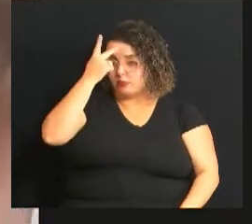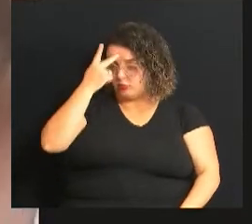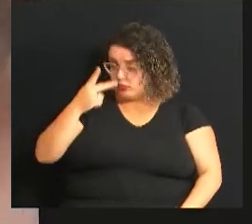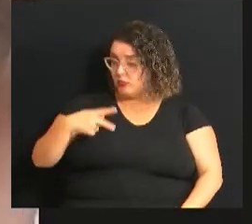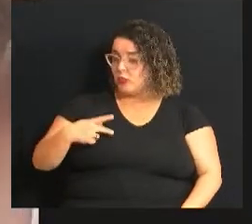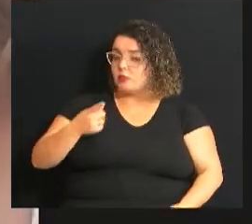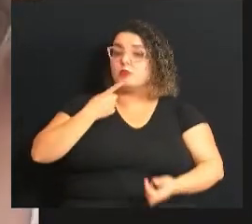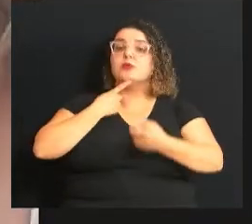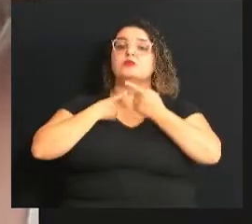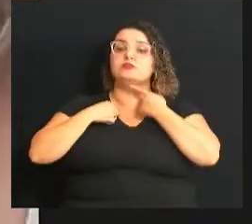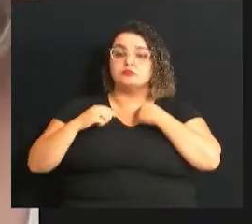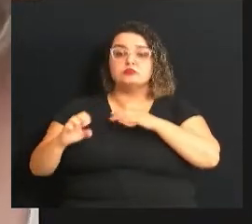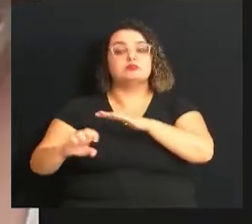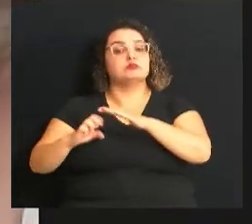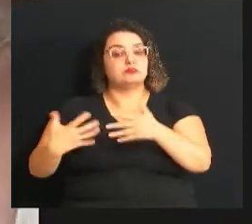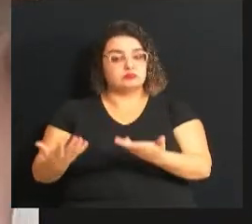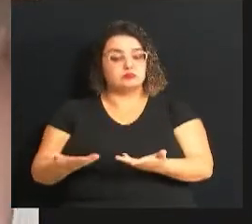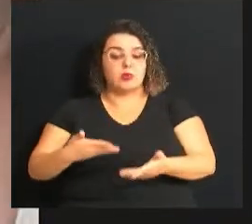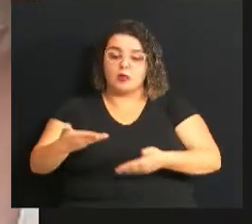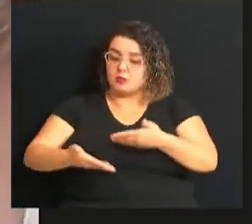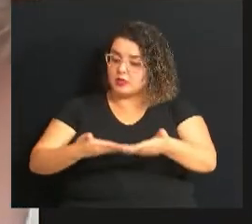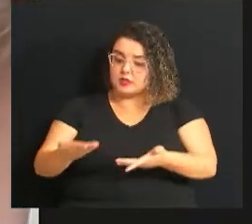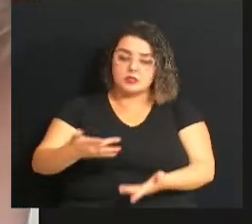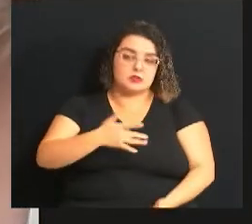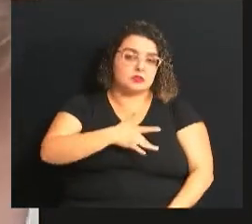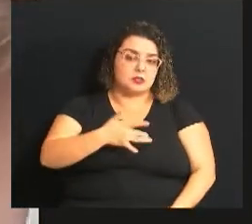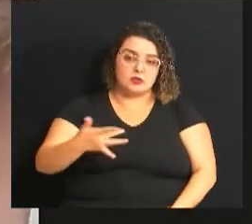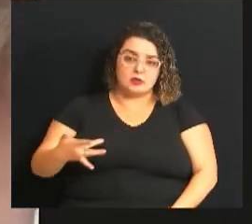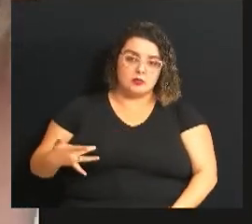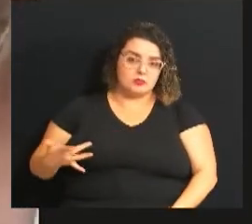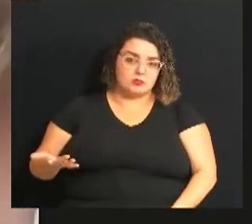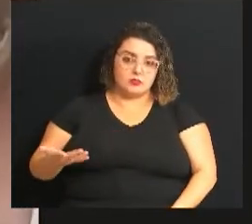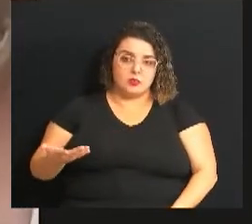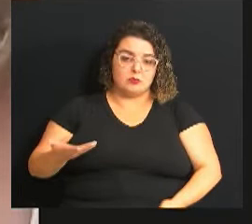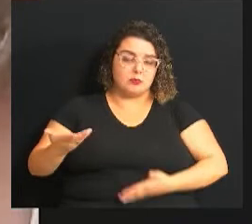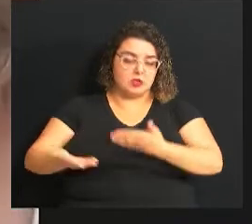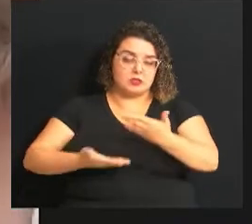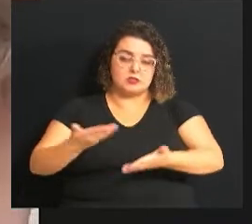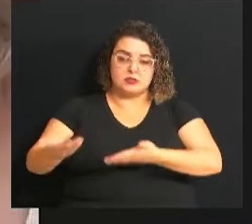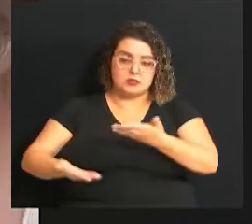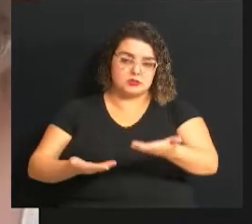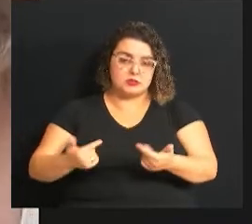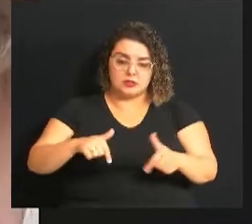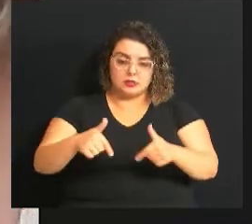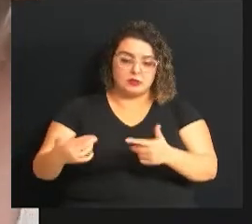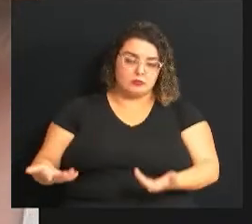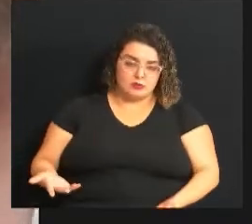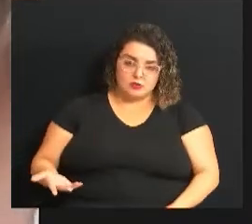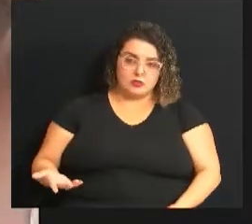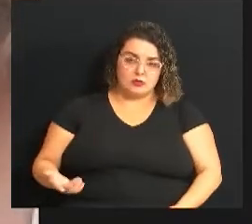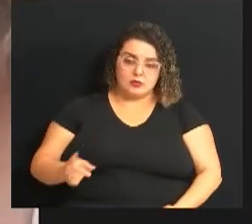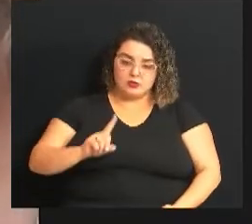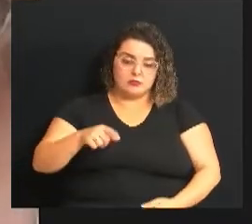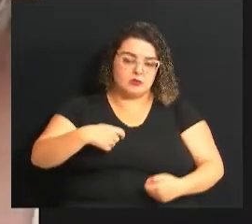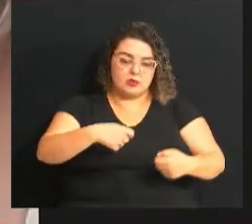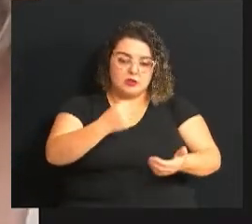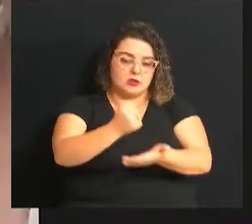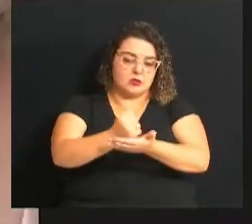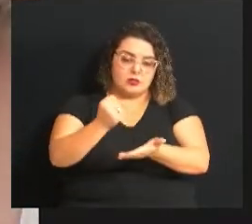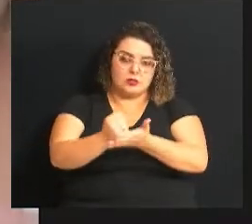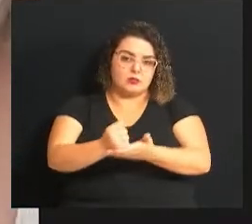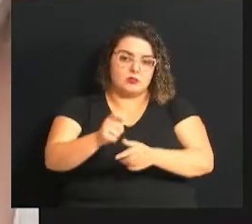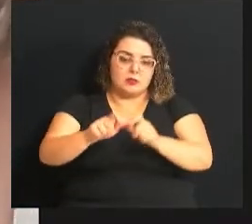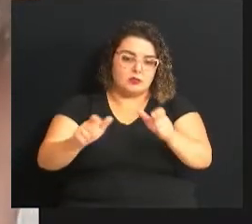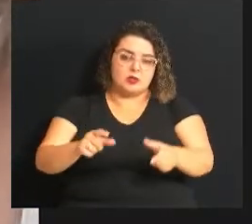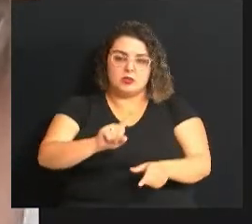em relação àquela prestação de serviço, porque ele não vai contratar alguém que não está precisando. Vai contratar porque precisa e que